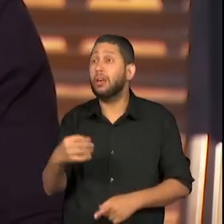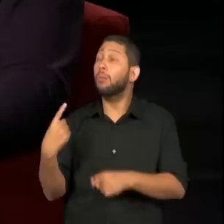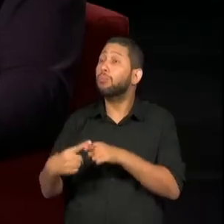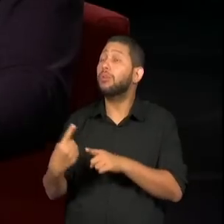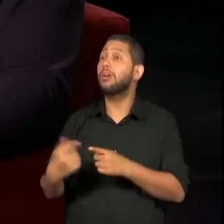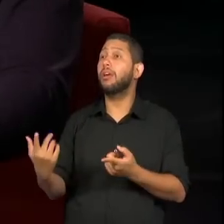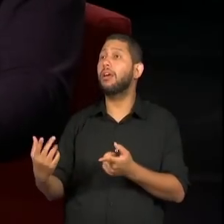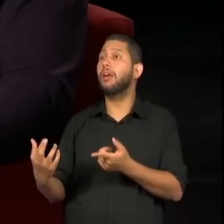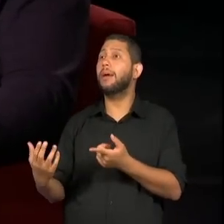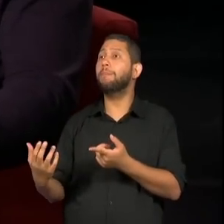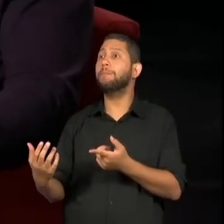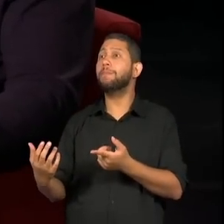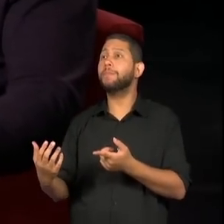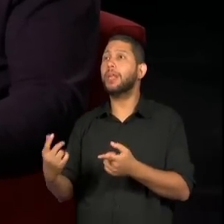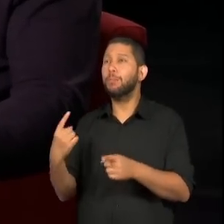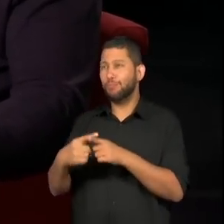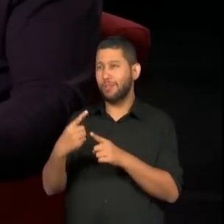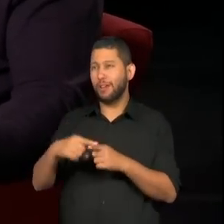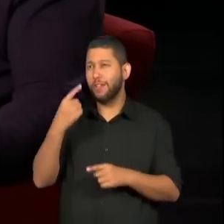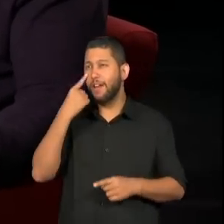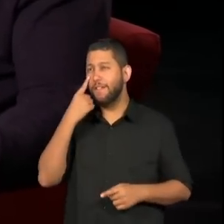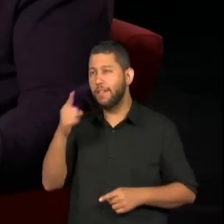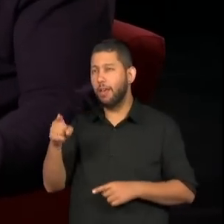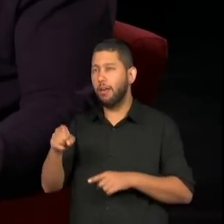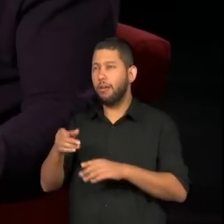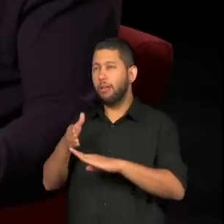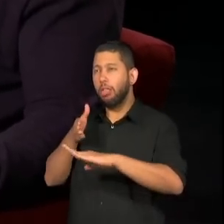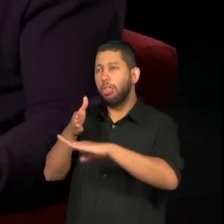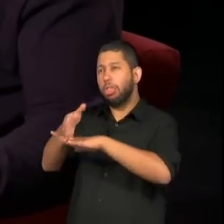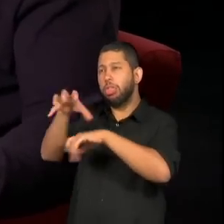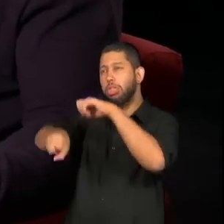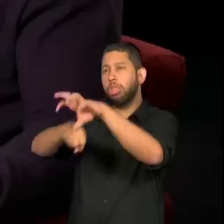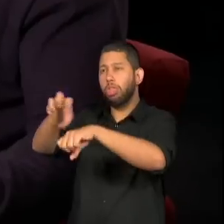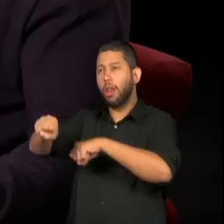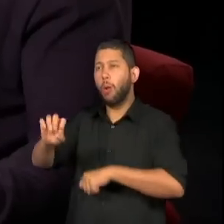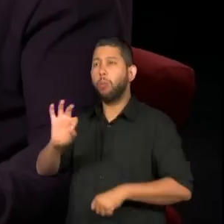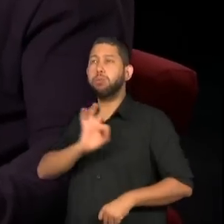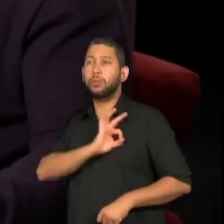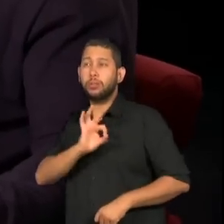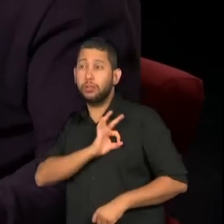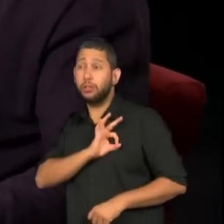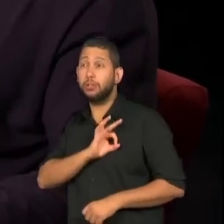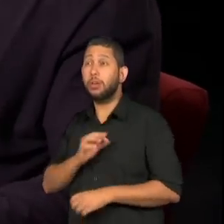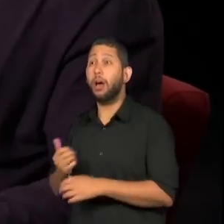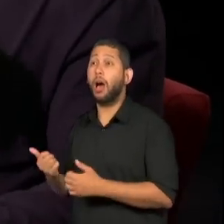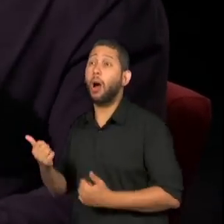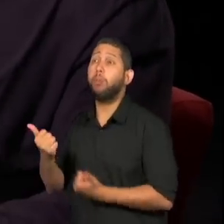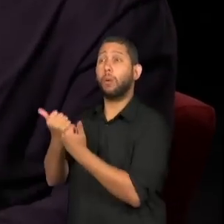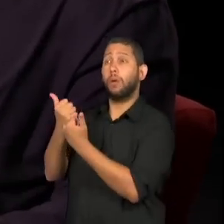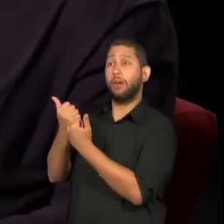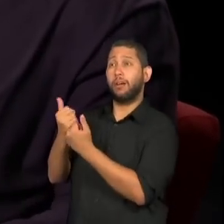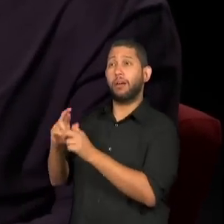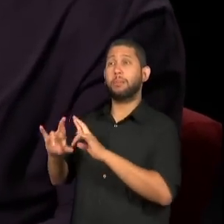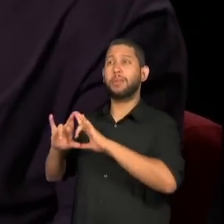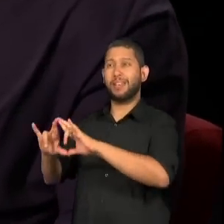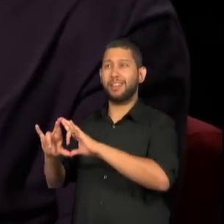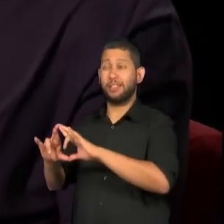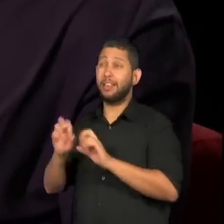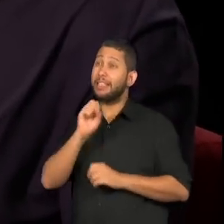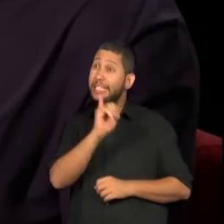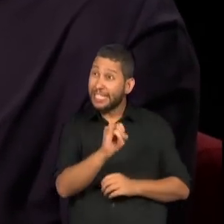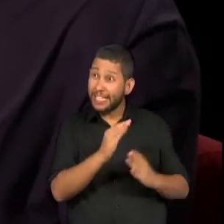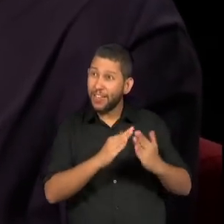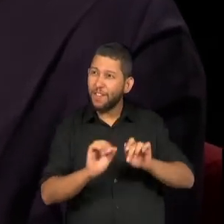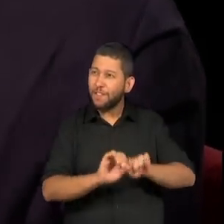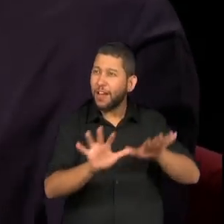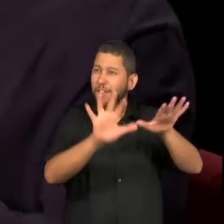vejo algumas operações da polícia e vejo que, quando é em favela de